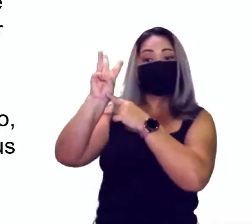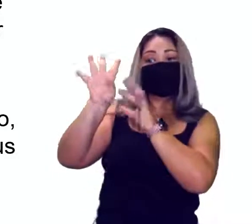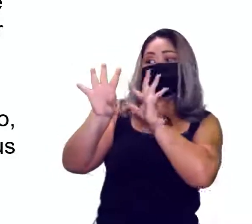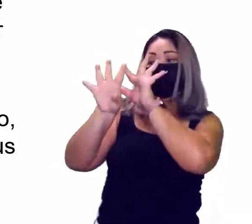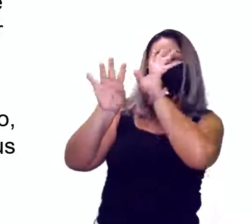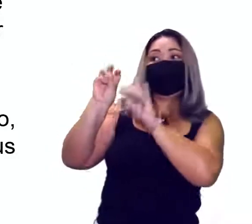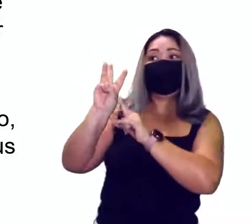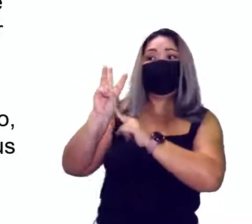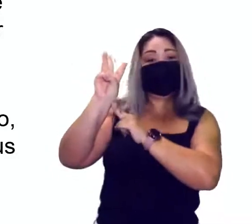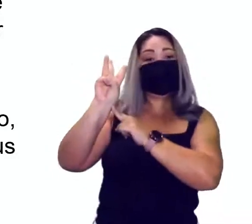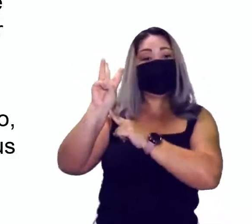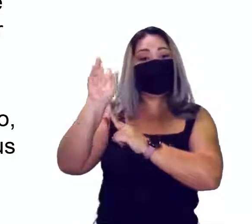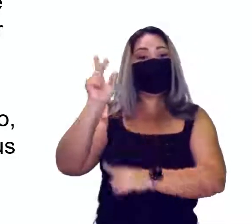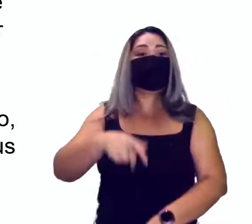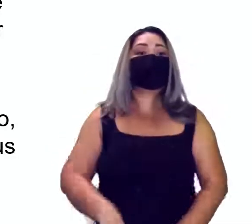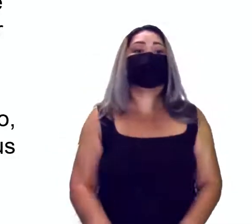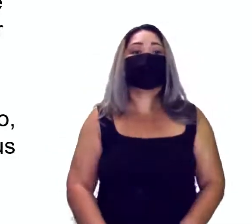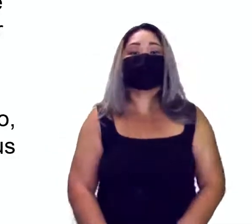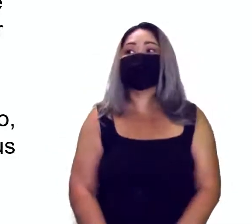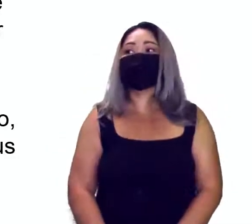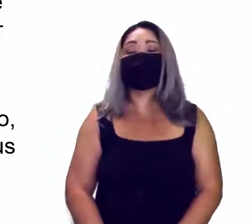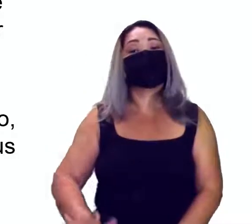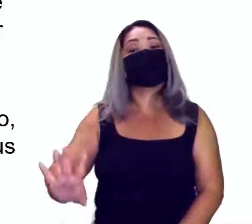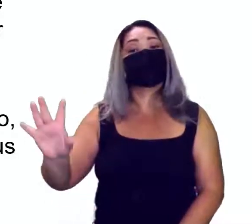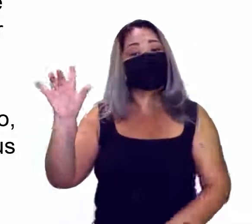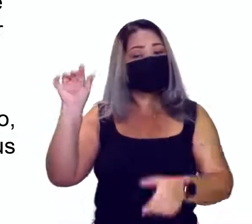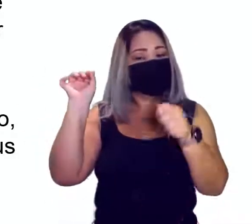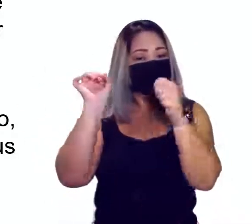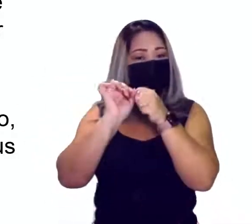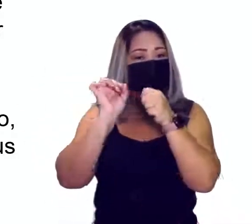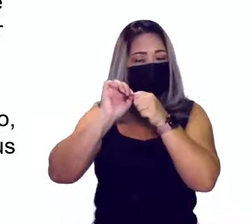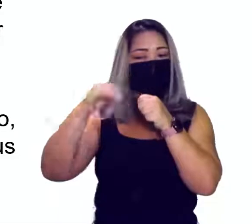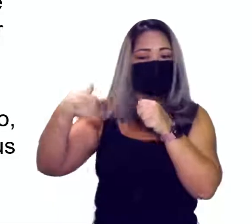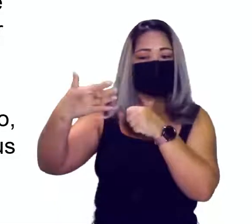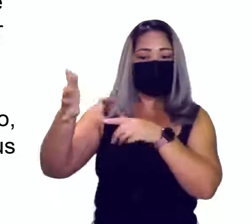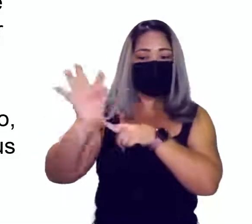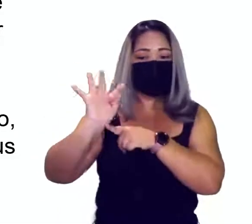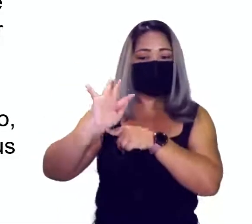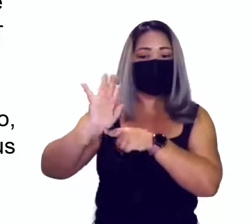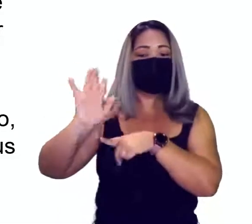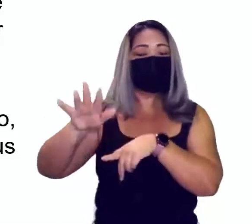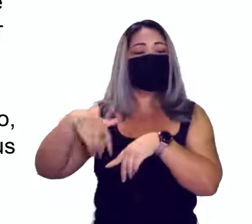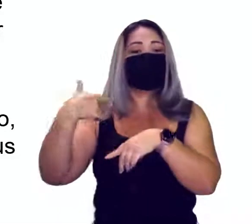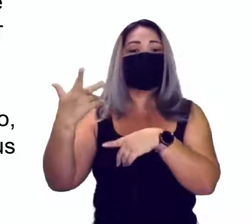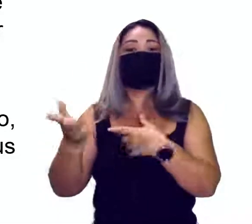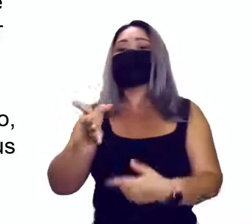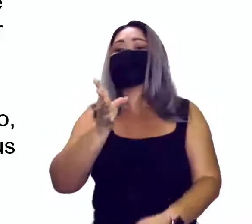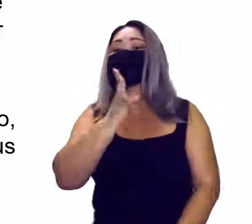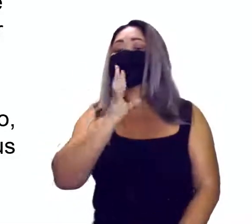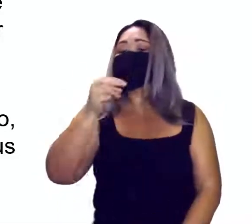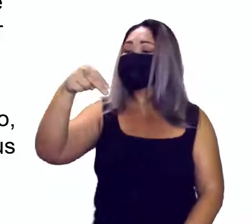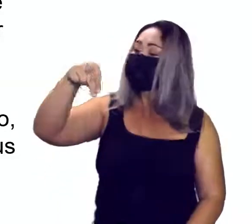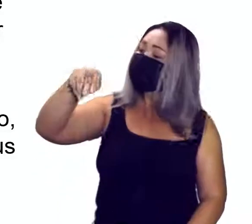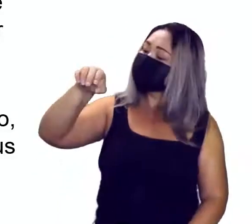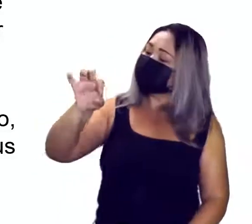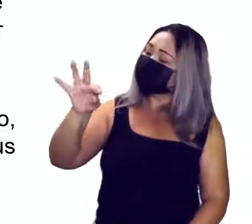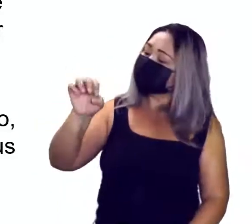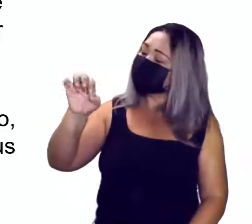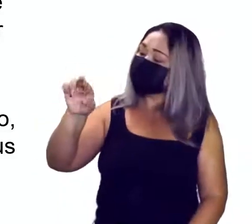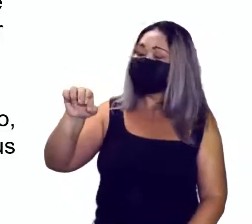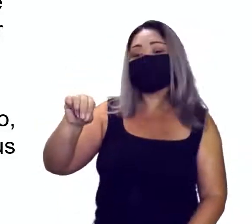né? Poseidon, fizeram até um filme recente, né, dele. Também conhecido como